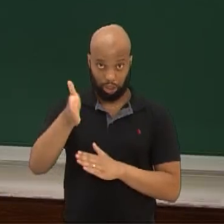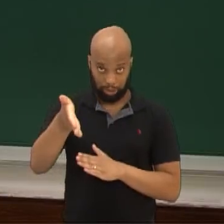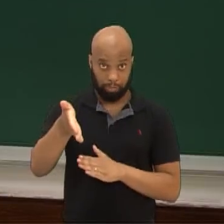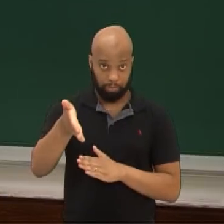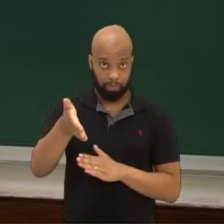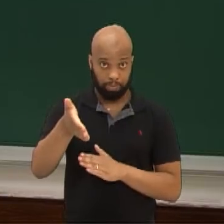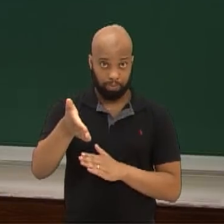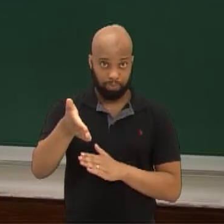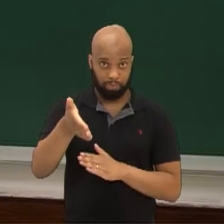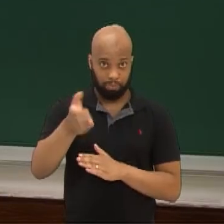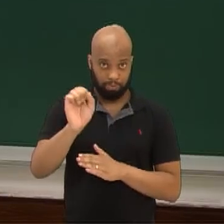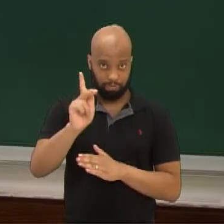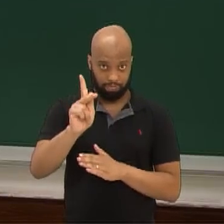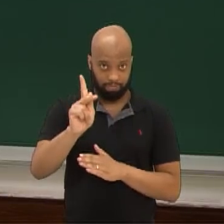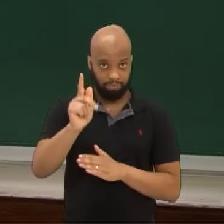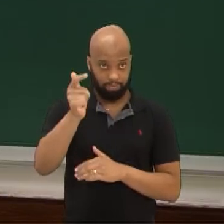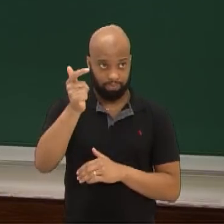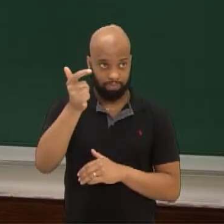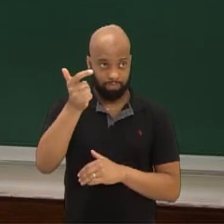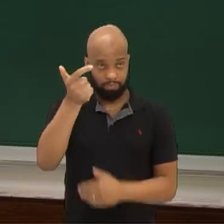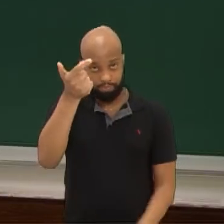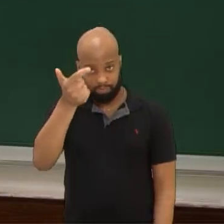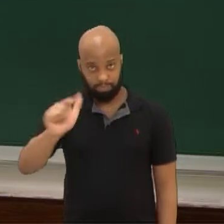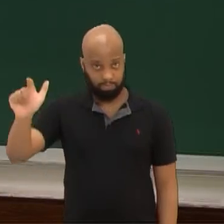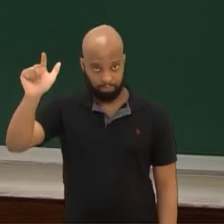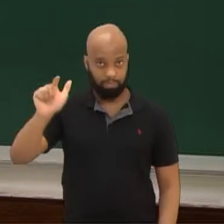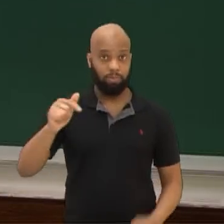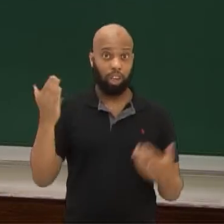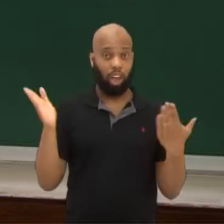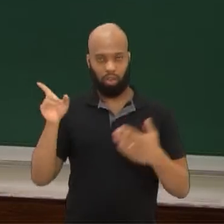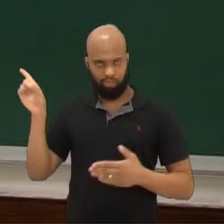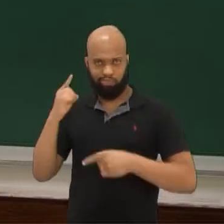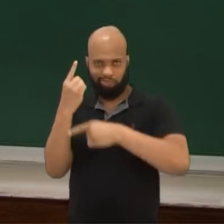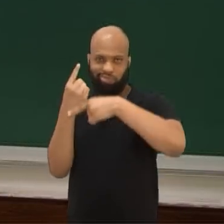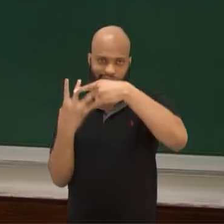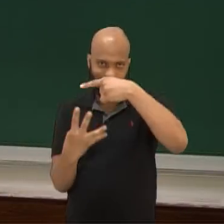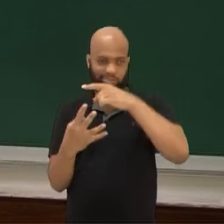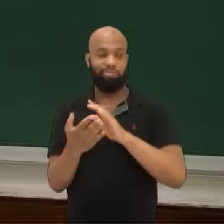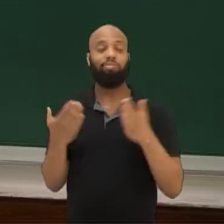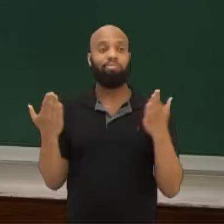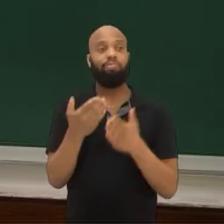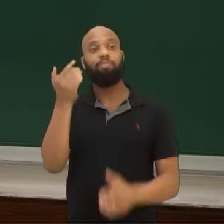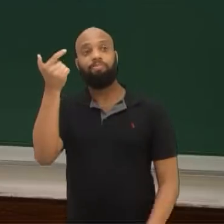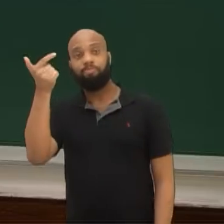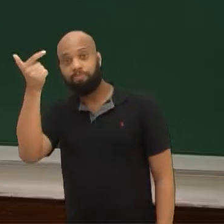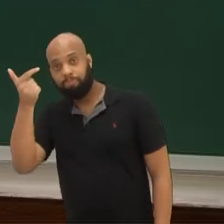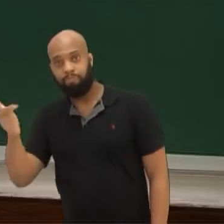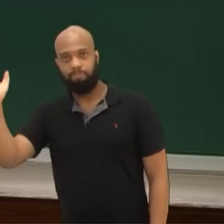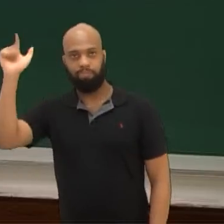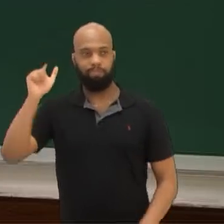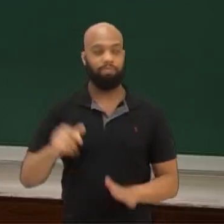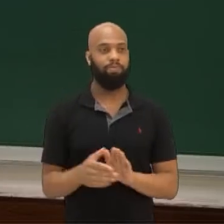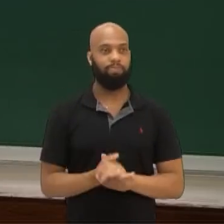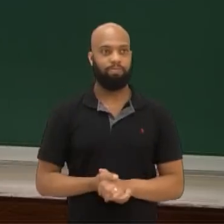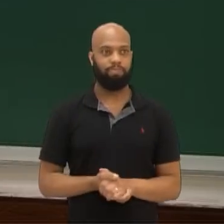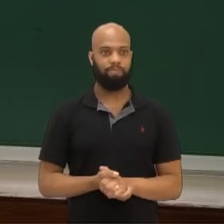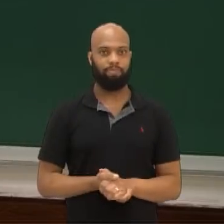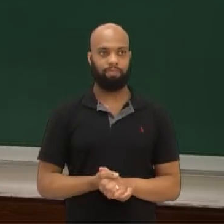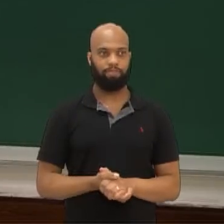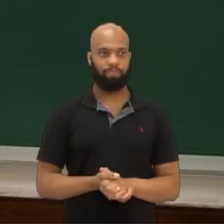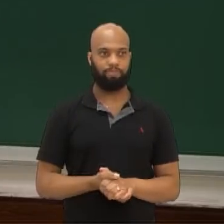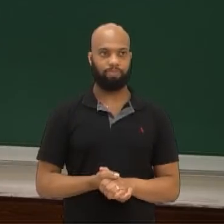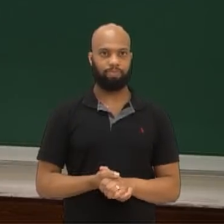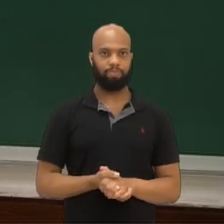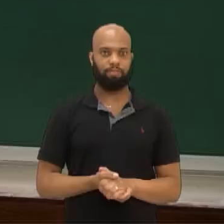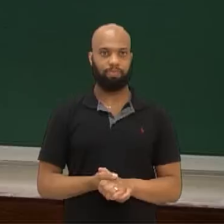aqui, certo? Temos 1/4, né? Já tínhamos construído. E agora ele pede para dobrar